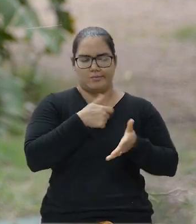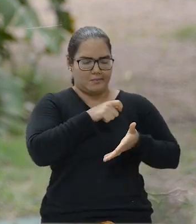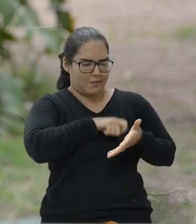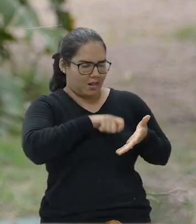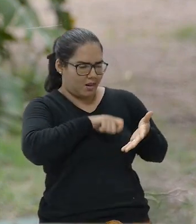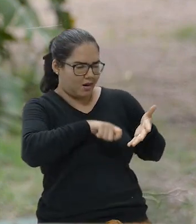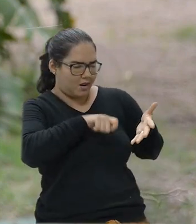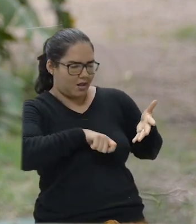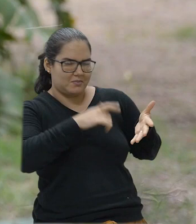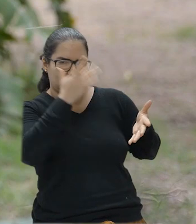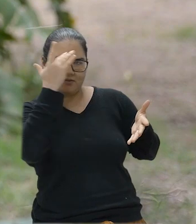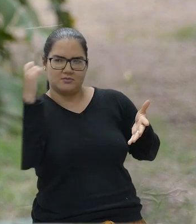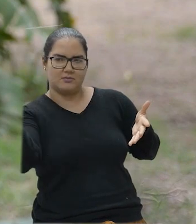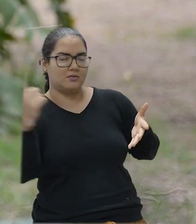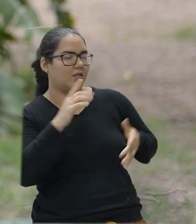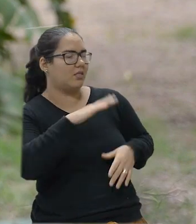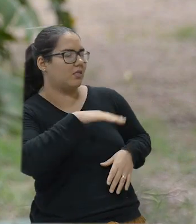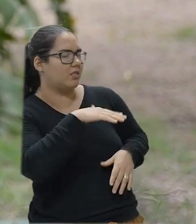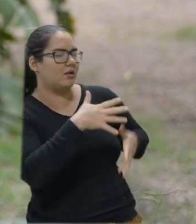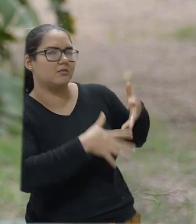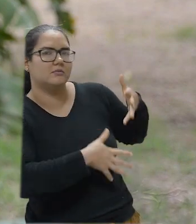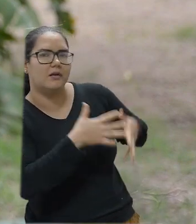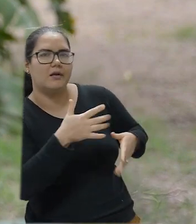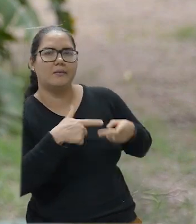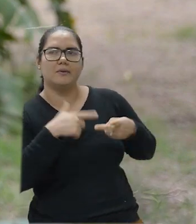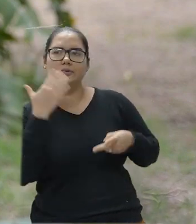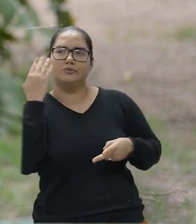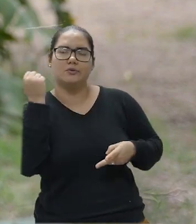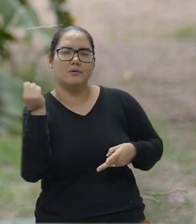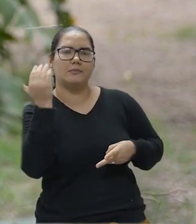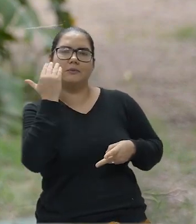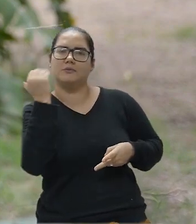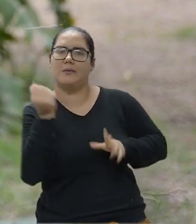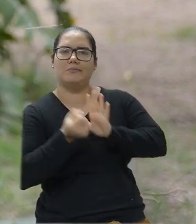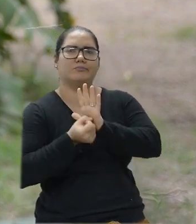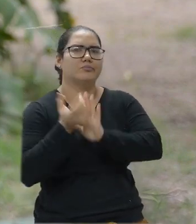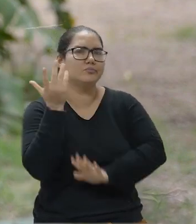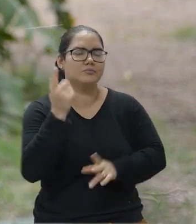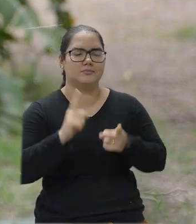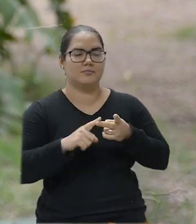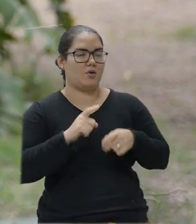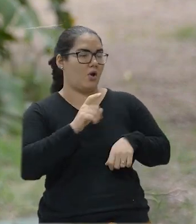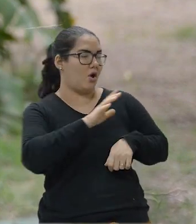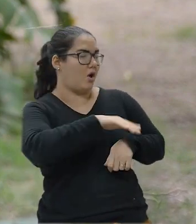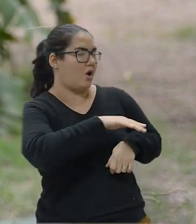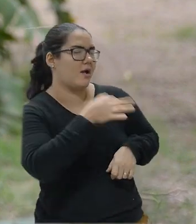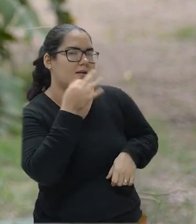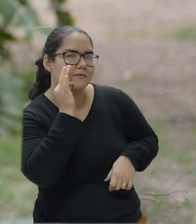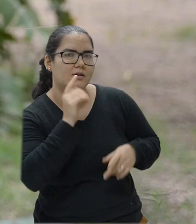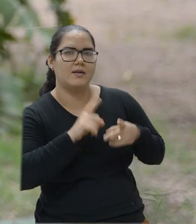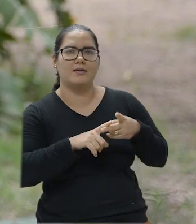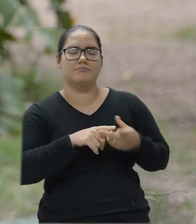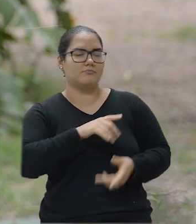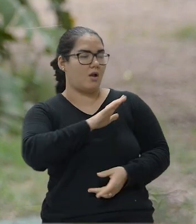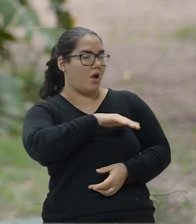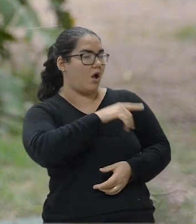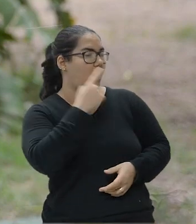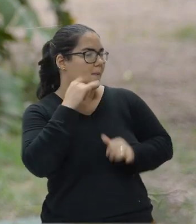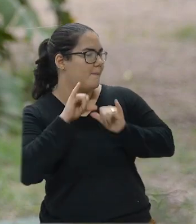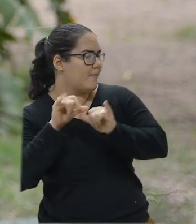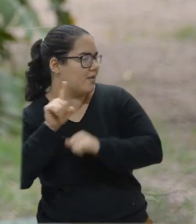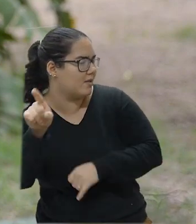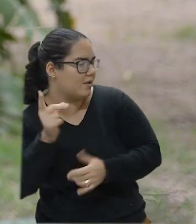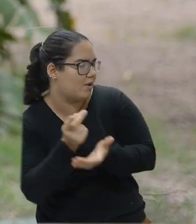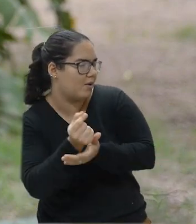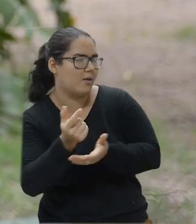Se começava a escrever, me interrompiam com toda a sorte de chamamentos. Às vezes era a hora do café,